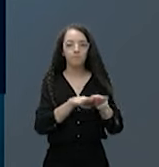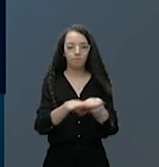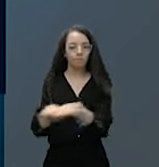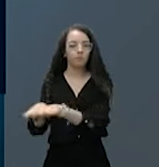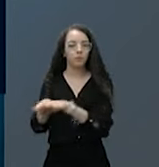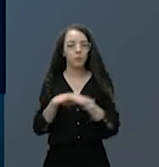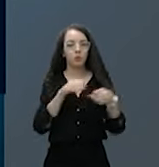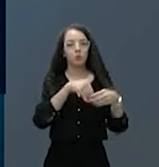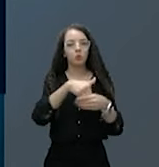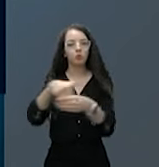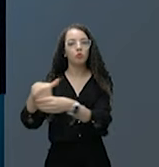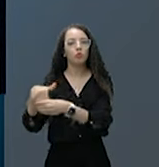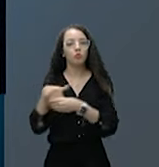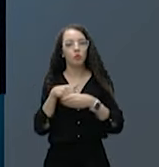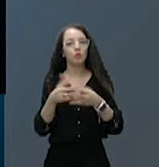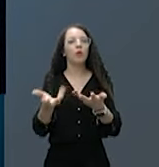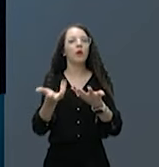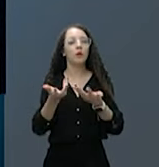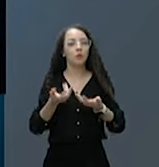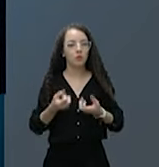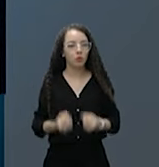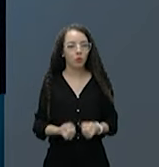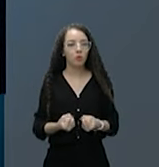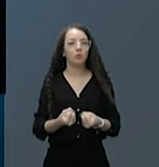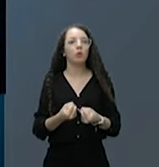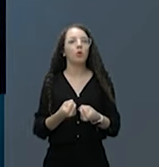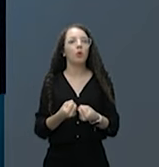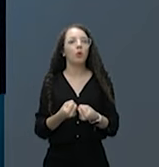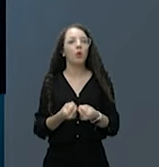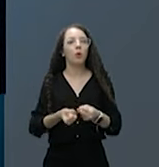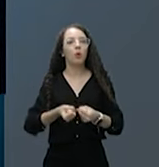a sentença, a decisão estrangeira.